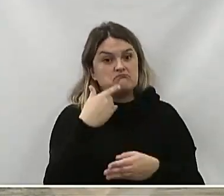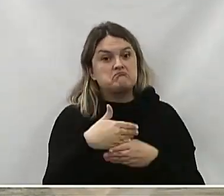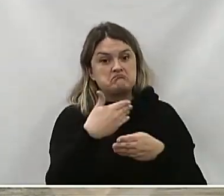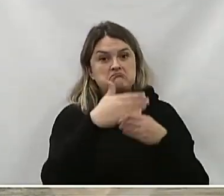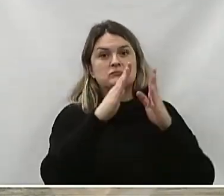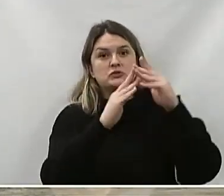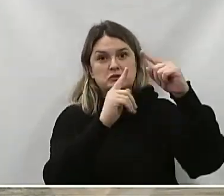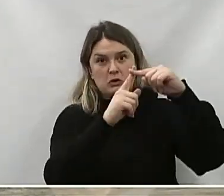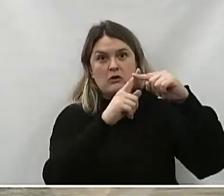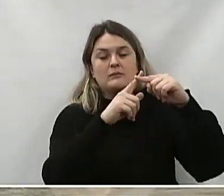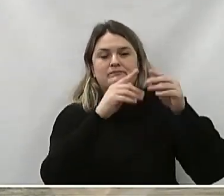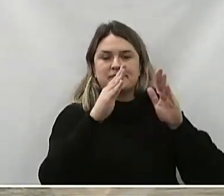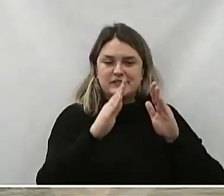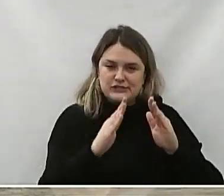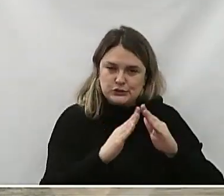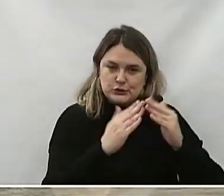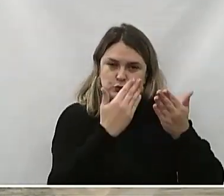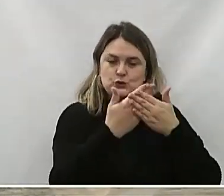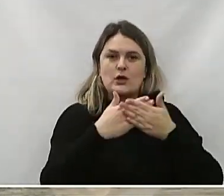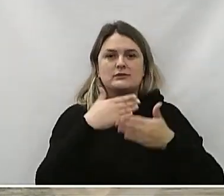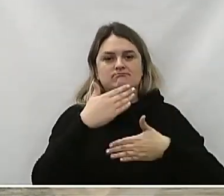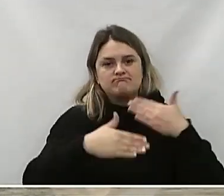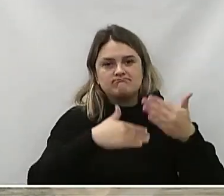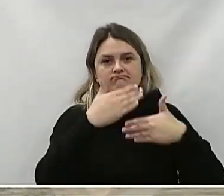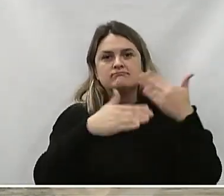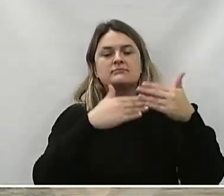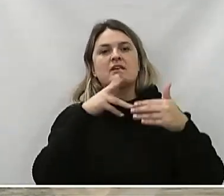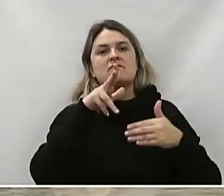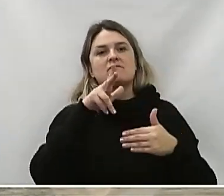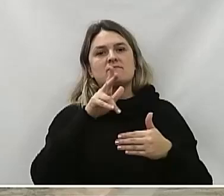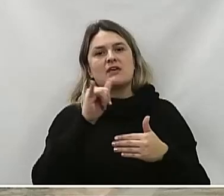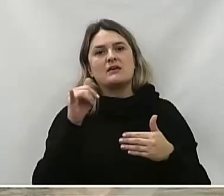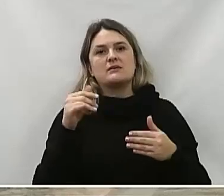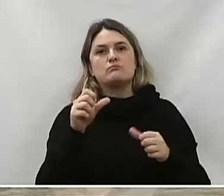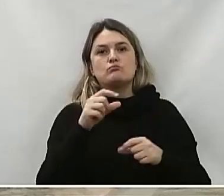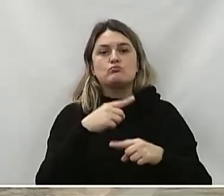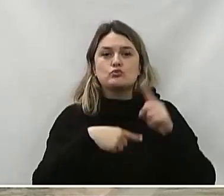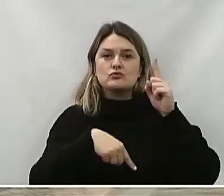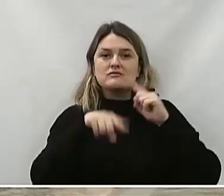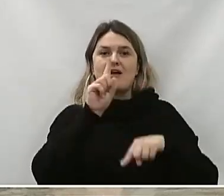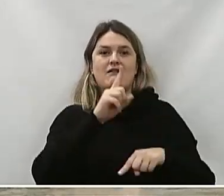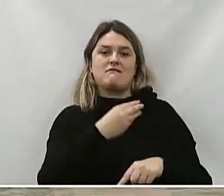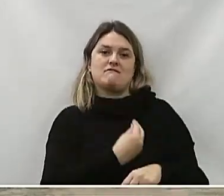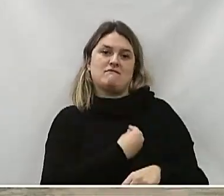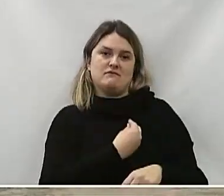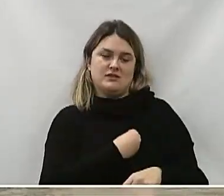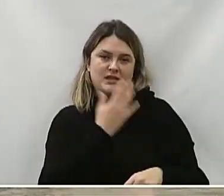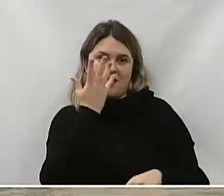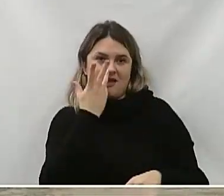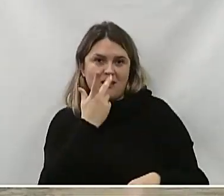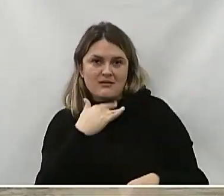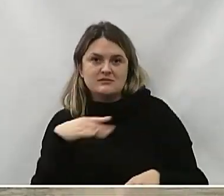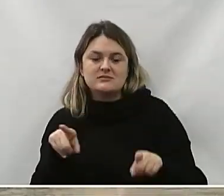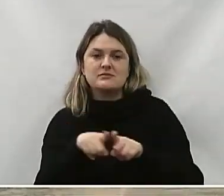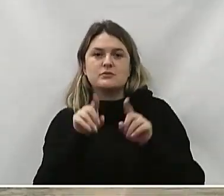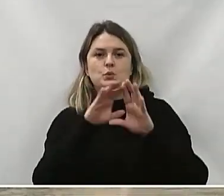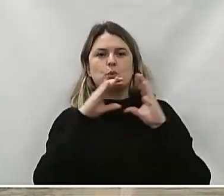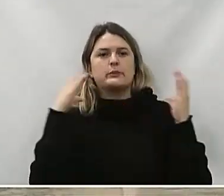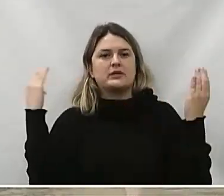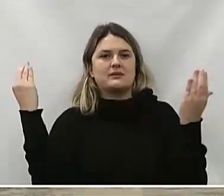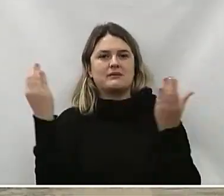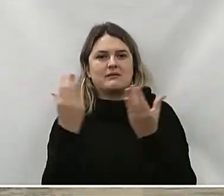daquele CMEI que vai proporcionar a vida daquelas crianças e comunidade